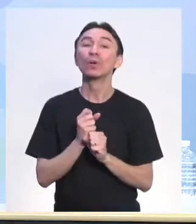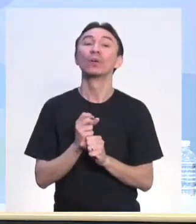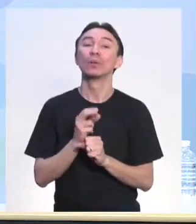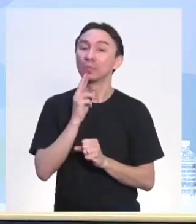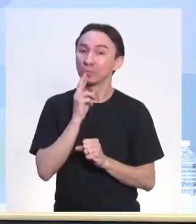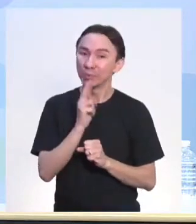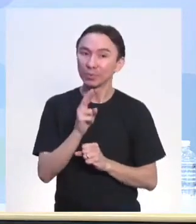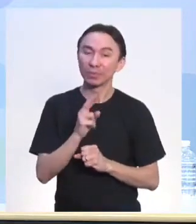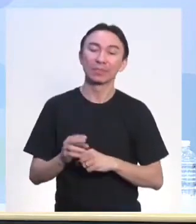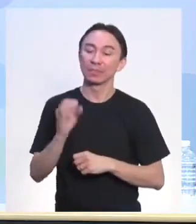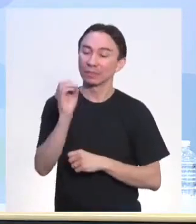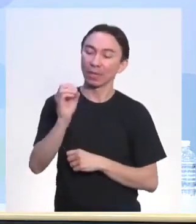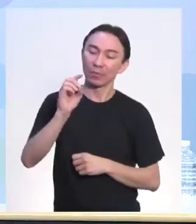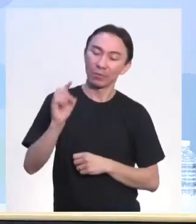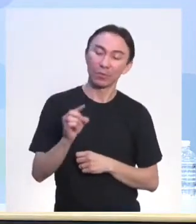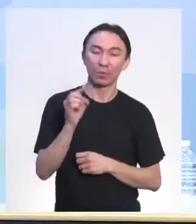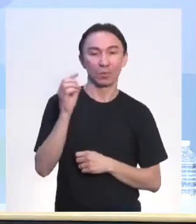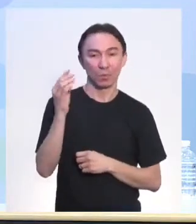0,4.